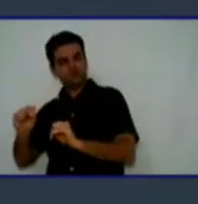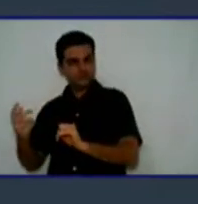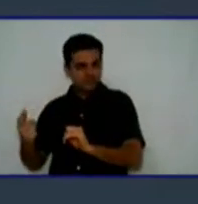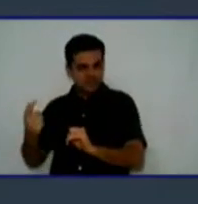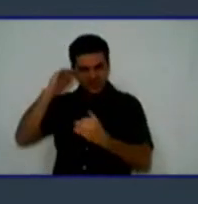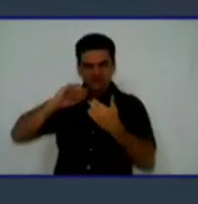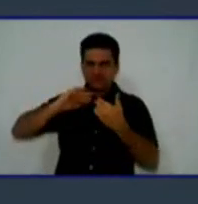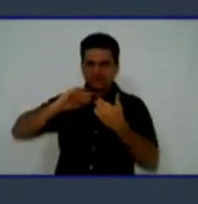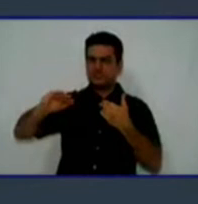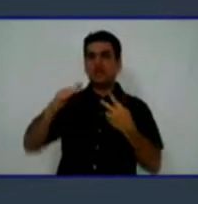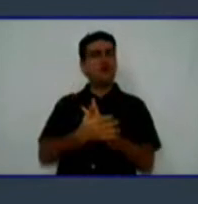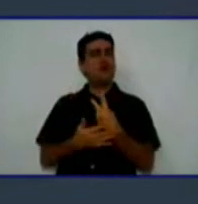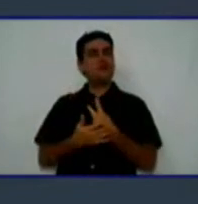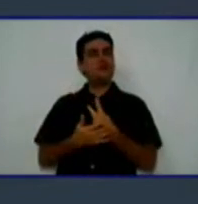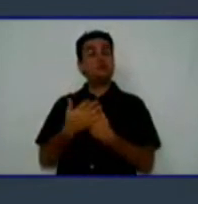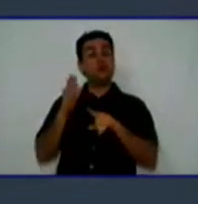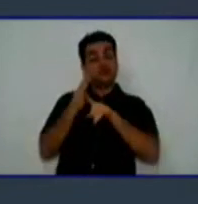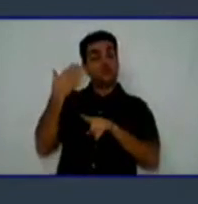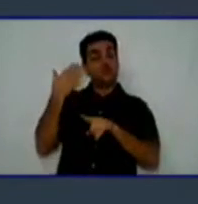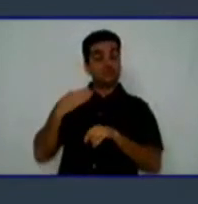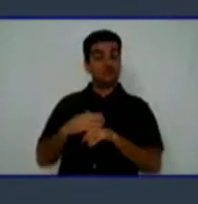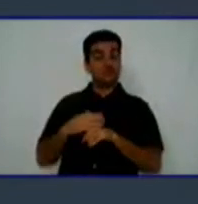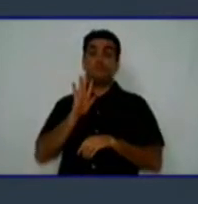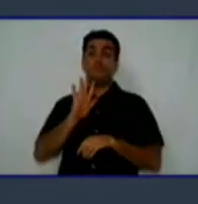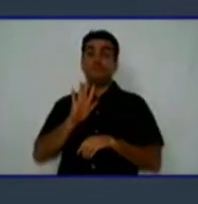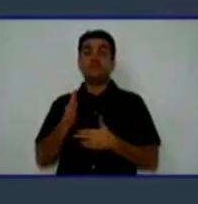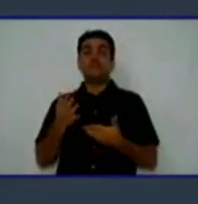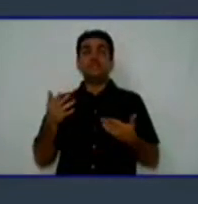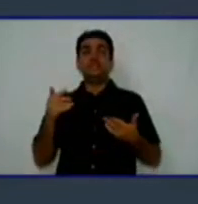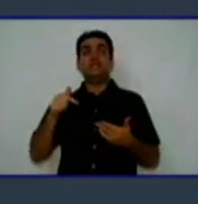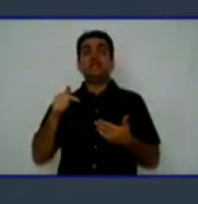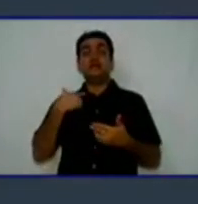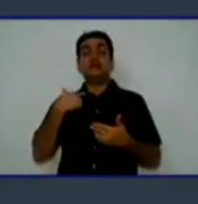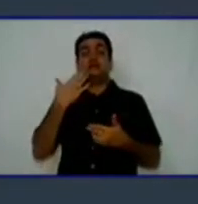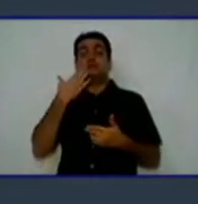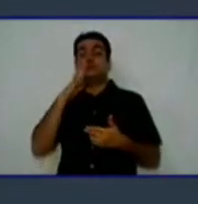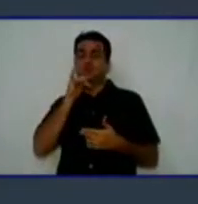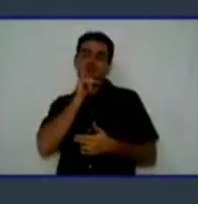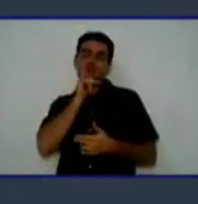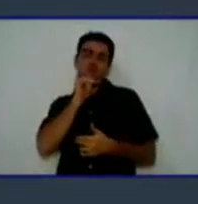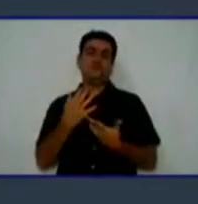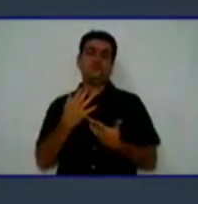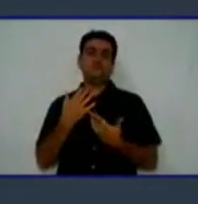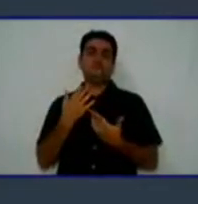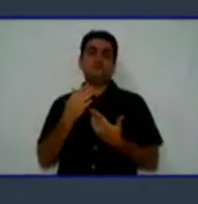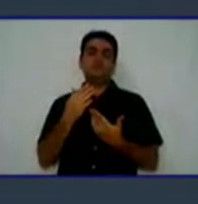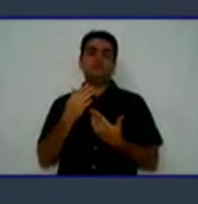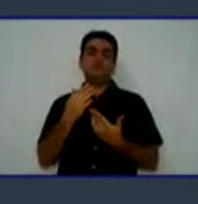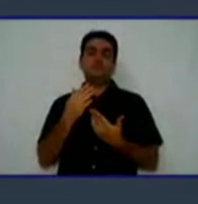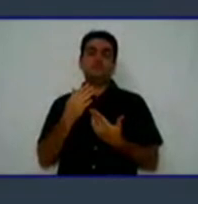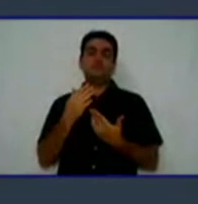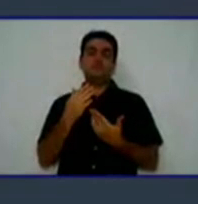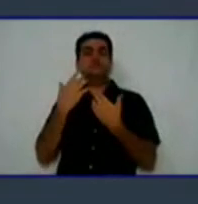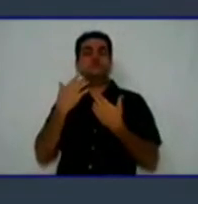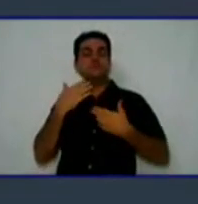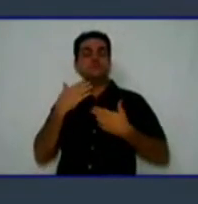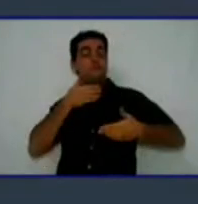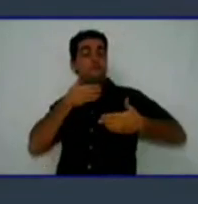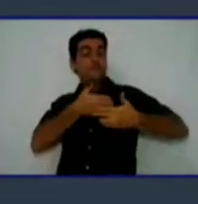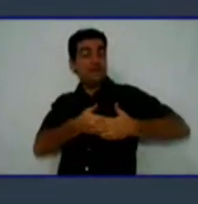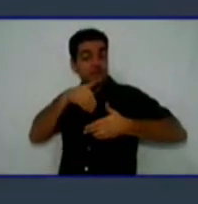ilicitude verificada anteriormente. Assim, aquele que, a título de exemplo, no período de pré-campanha, exalta